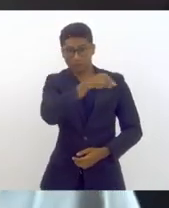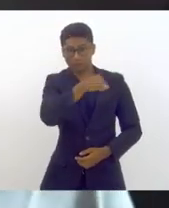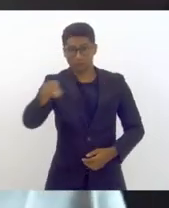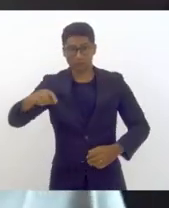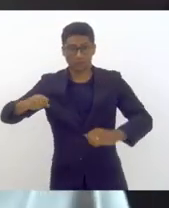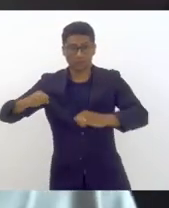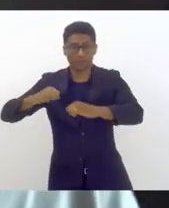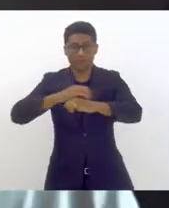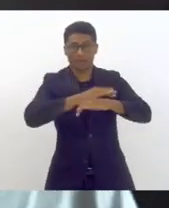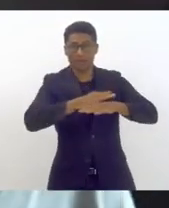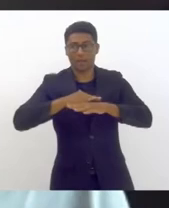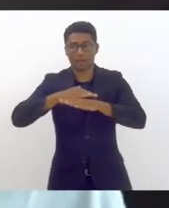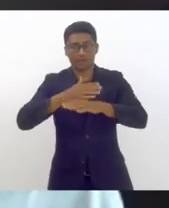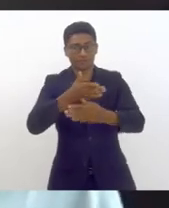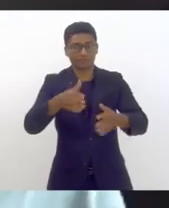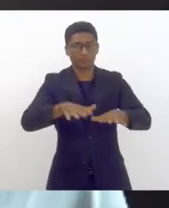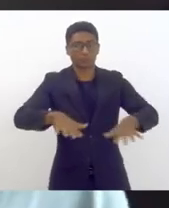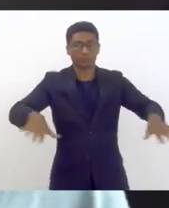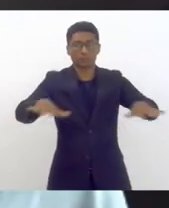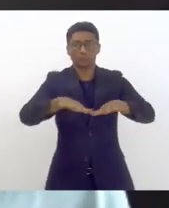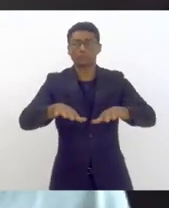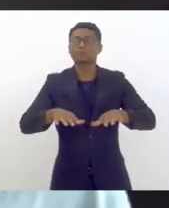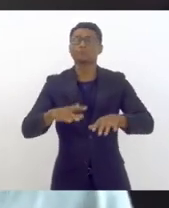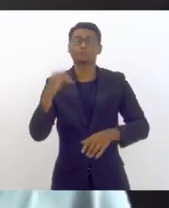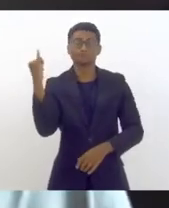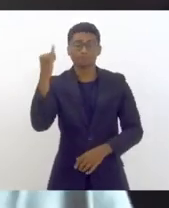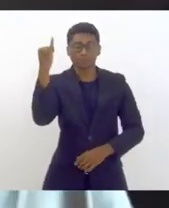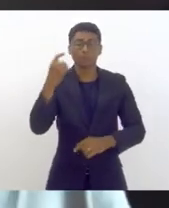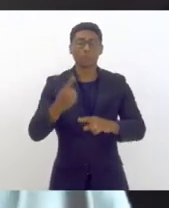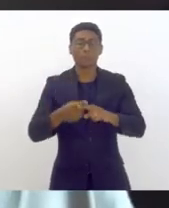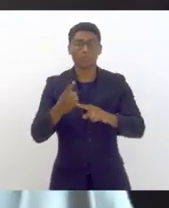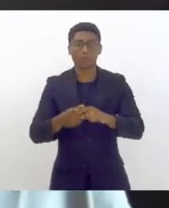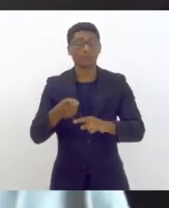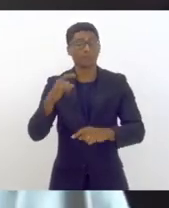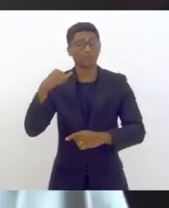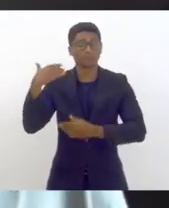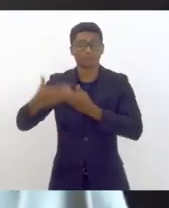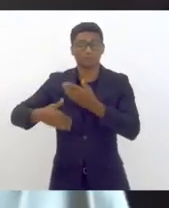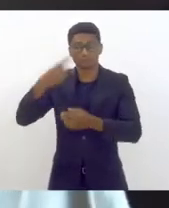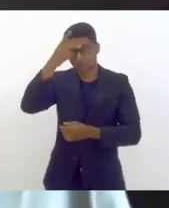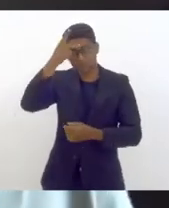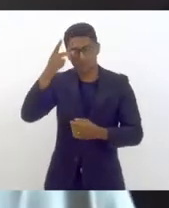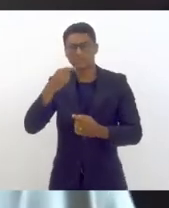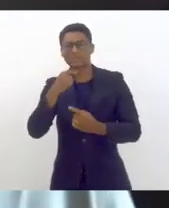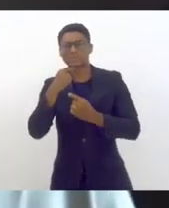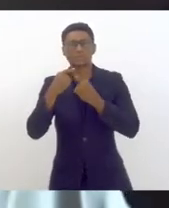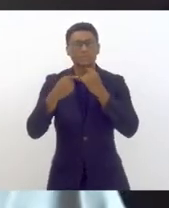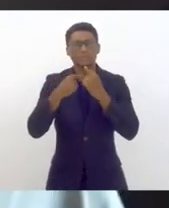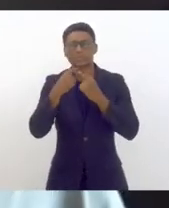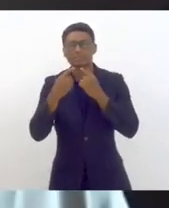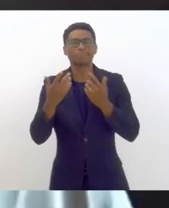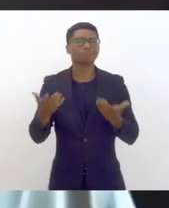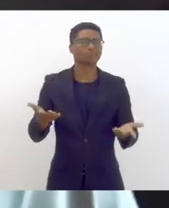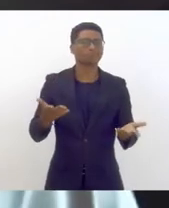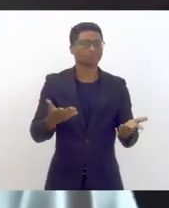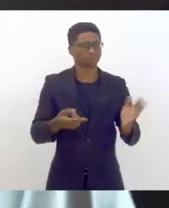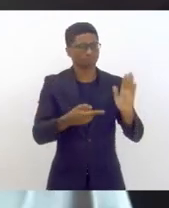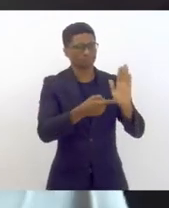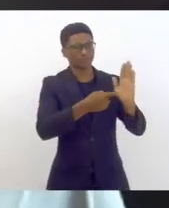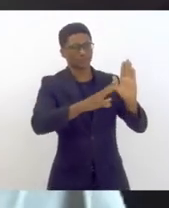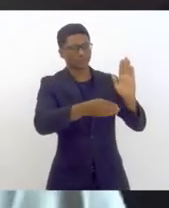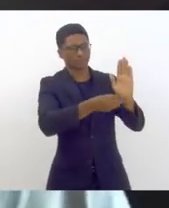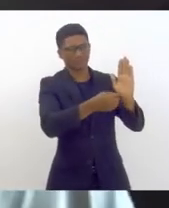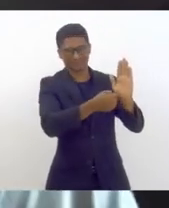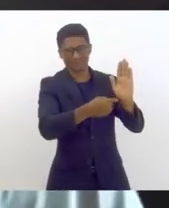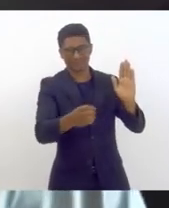para quaisquer dúvidas que possam vir a surgir com relação à aplicabilidade desse novo dispositivo